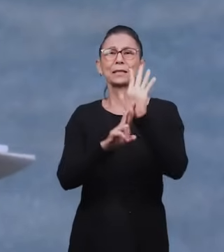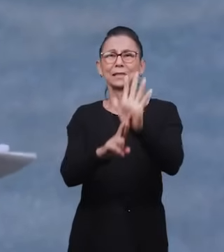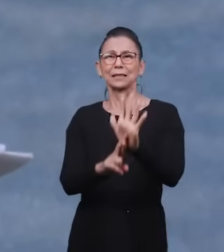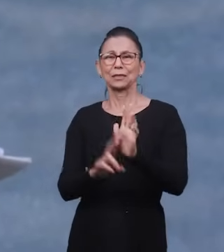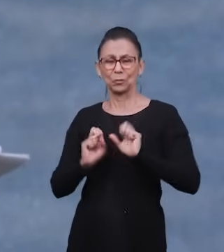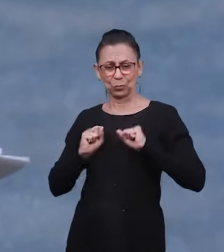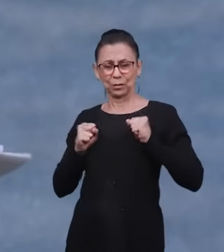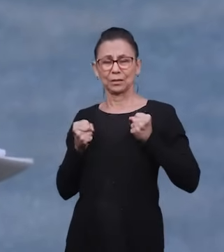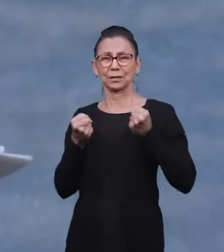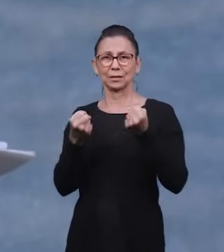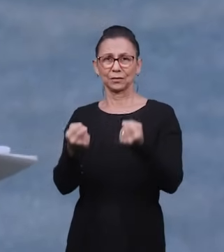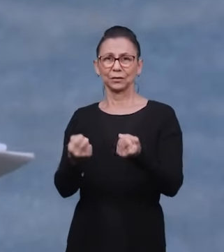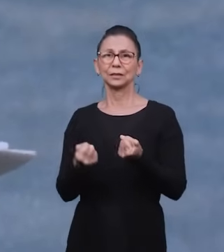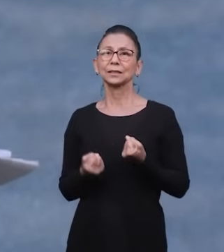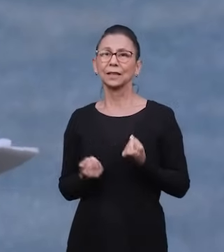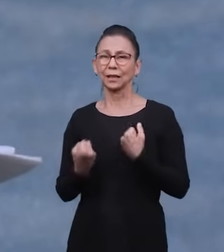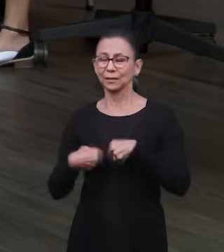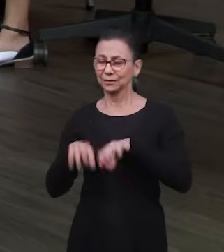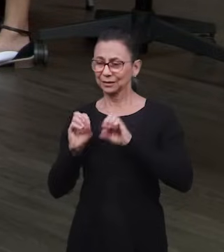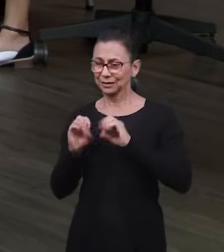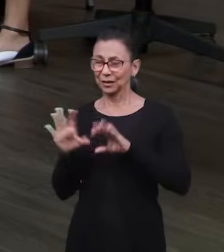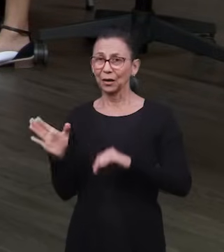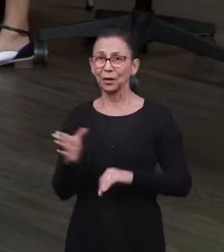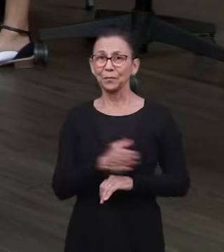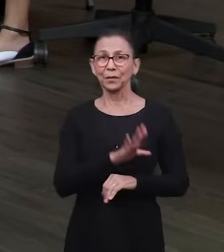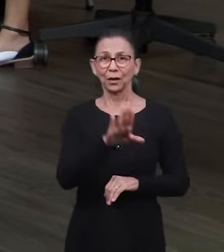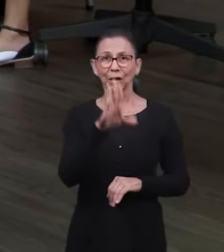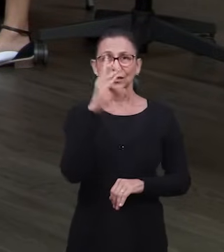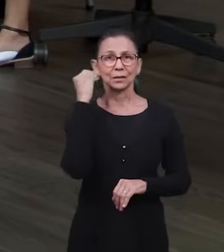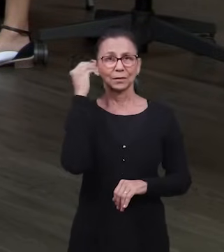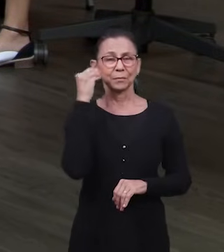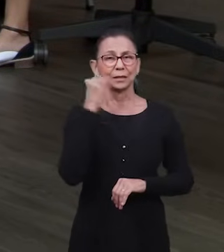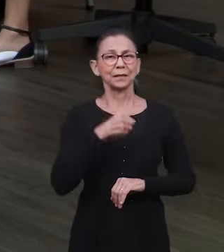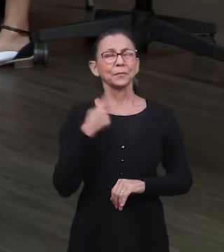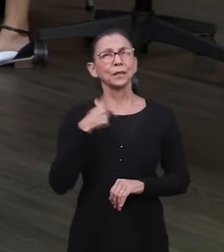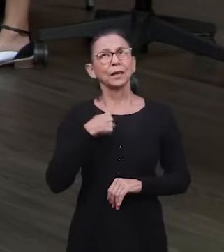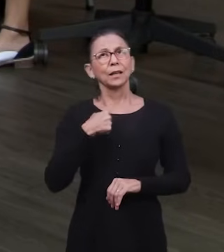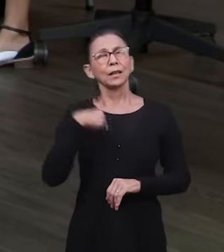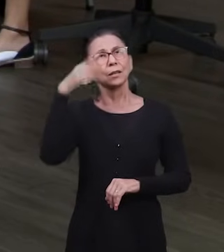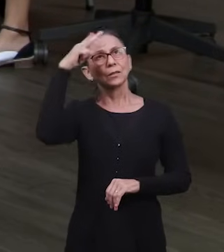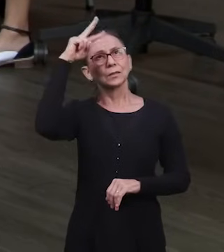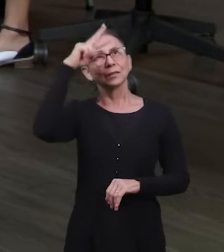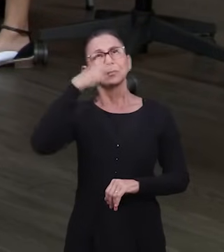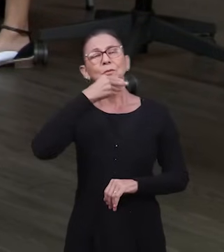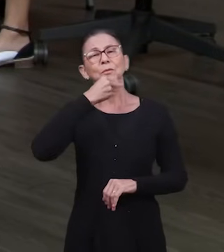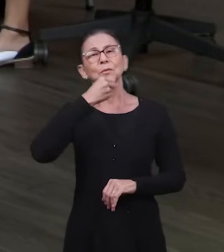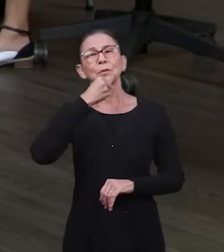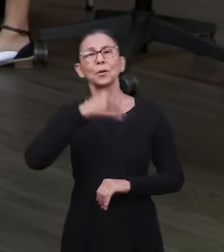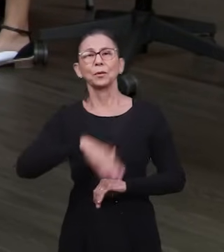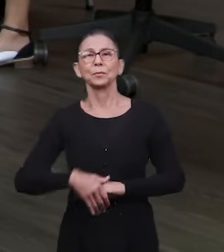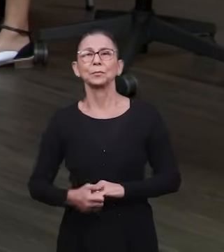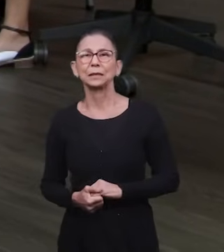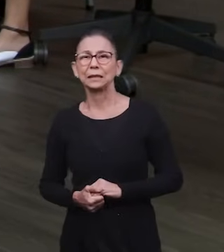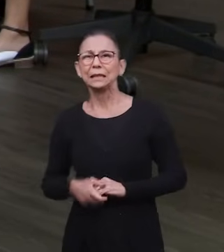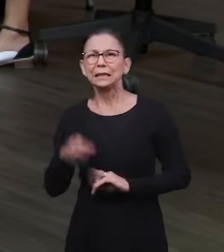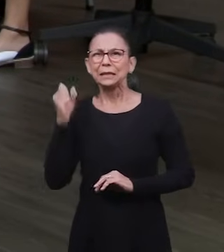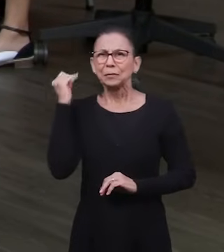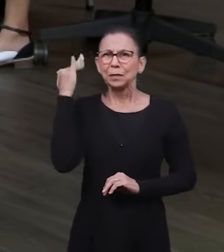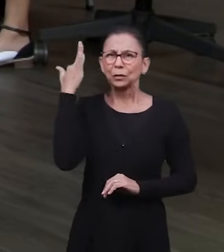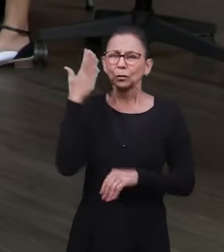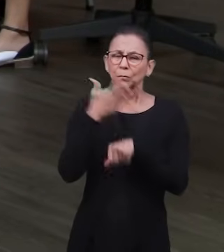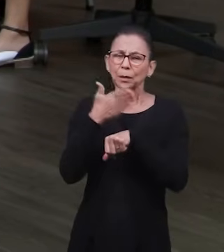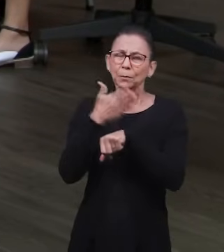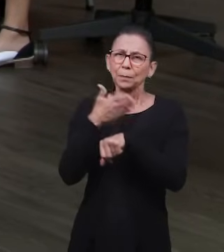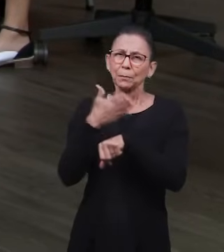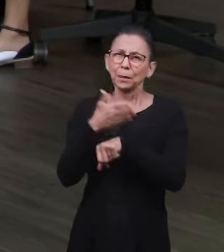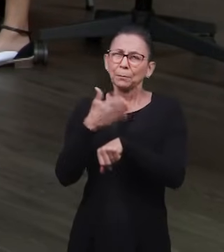vamos ensinar. E eu lembro, vou contar até uma experiência para vocês, eu lembro de um camarada que ele é o seguinte, ele não perdia